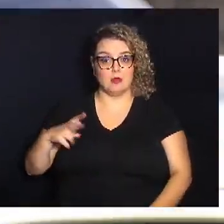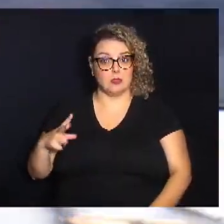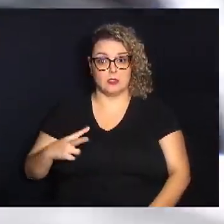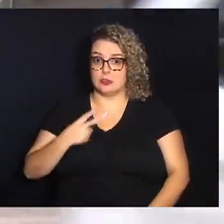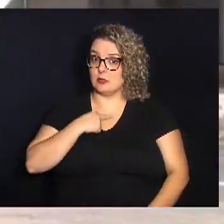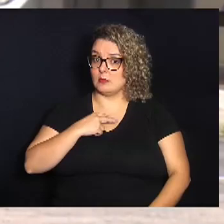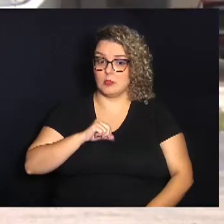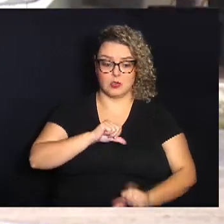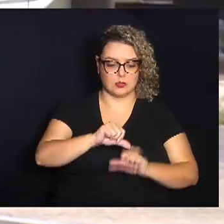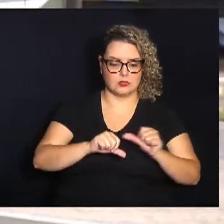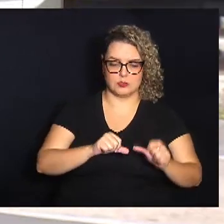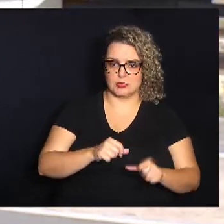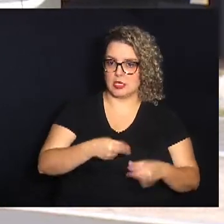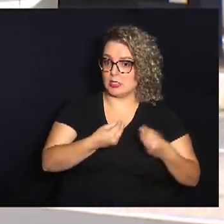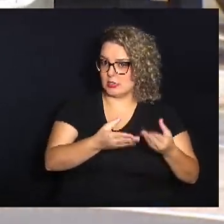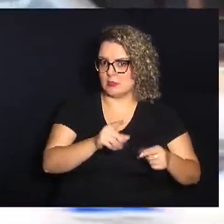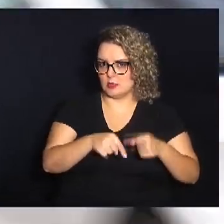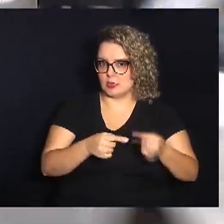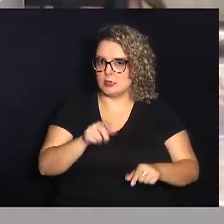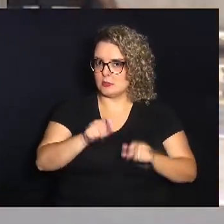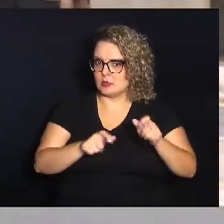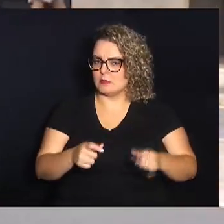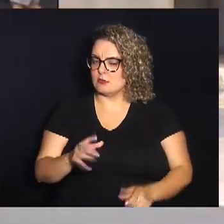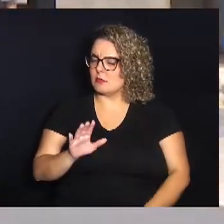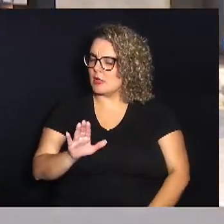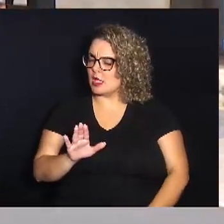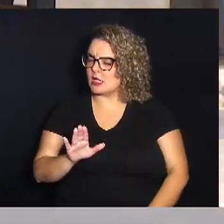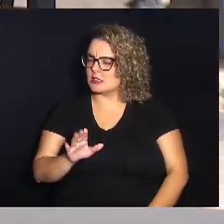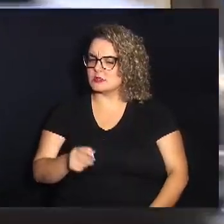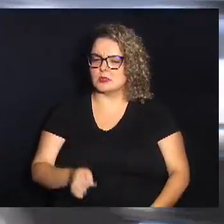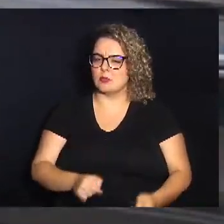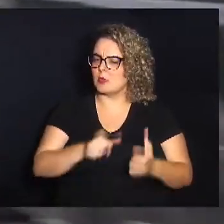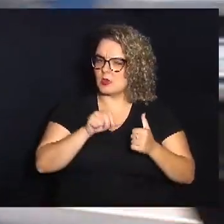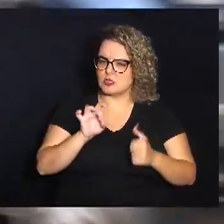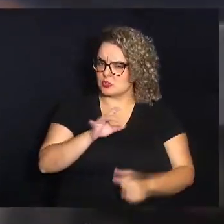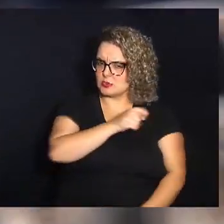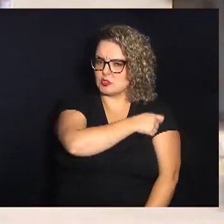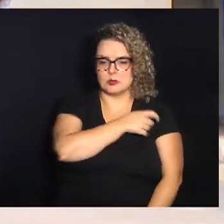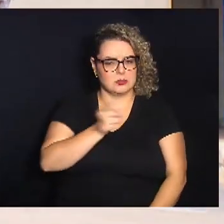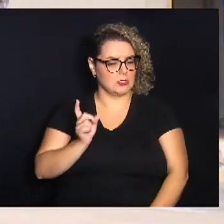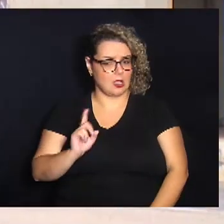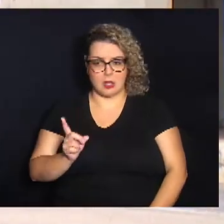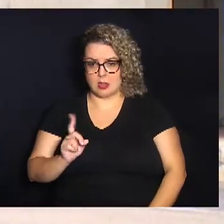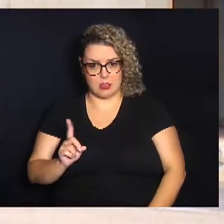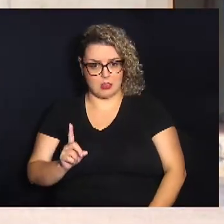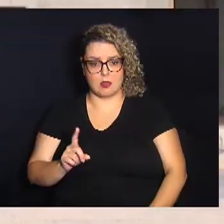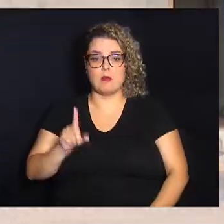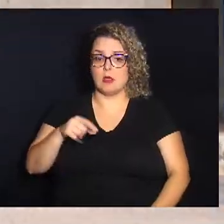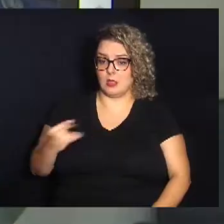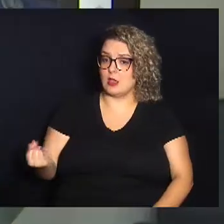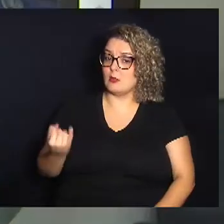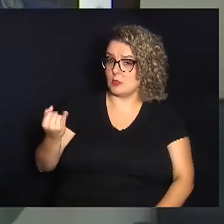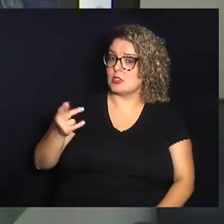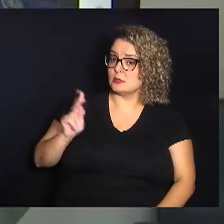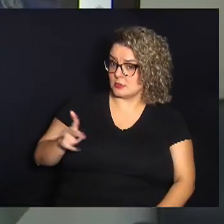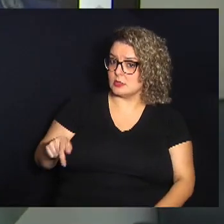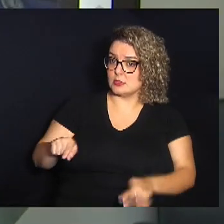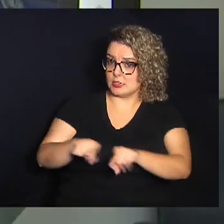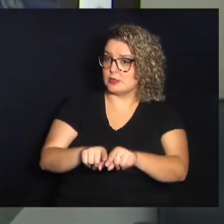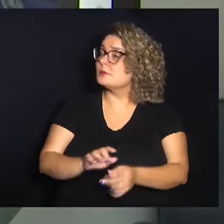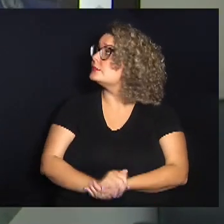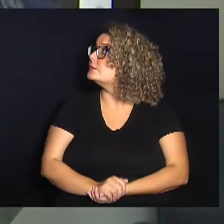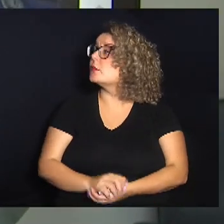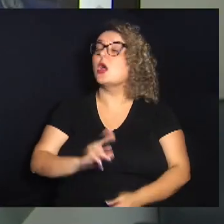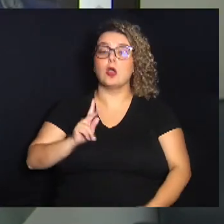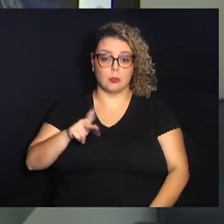intransferível. Mas engana-se quem acha que o benefício é só para os alunos. Ele também vale para os professores. Professores